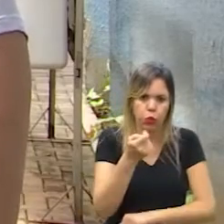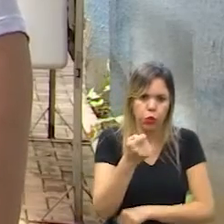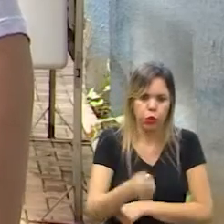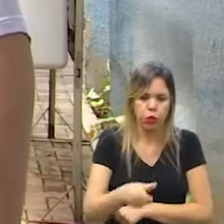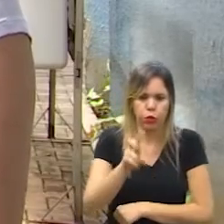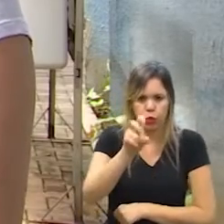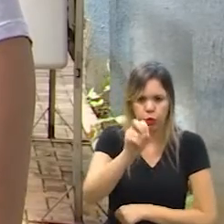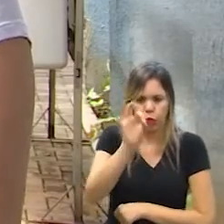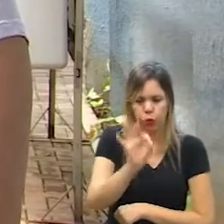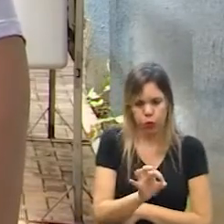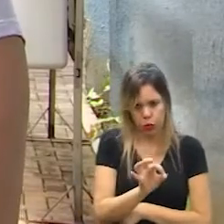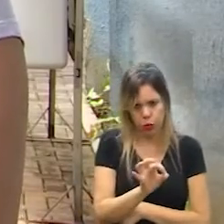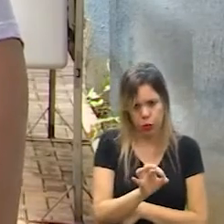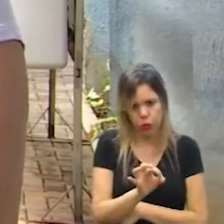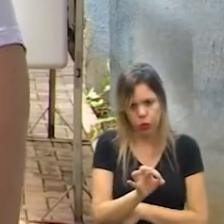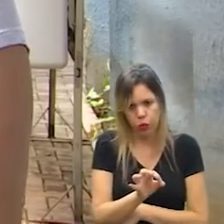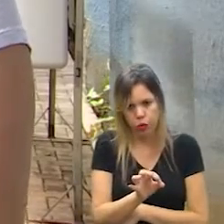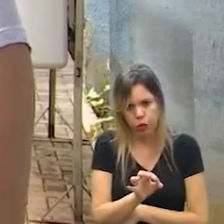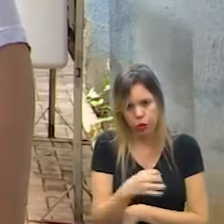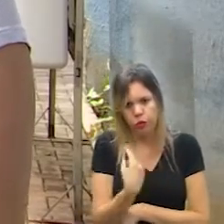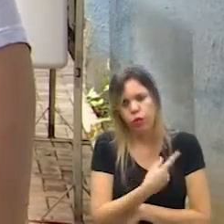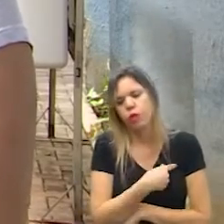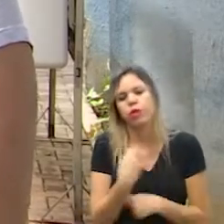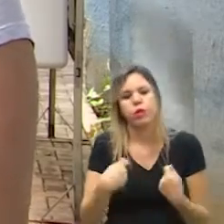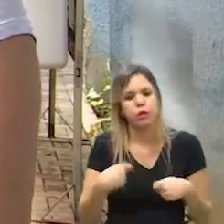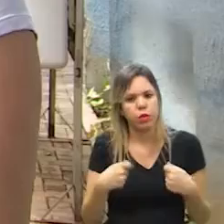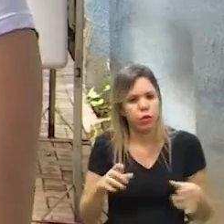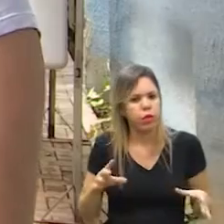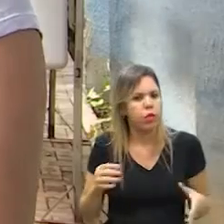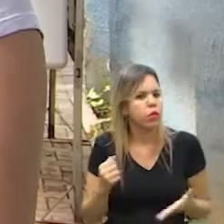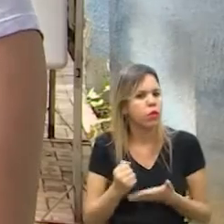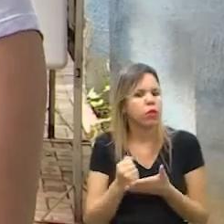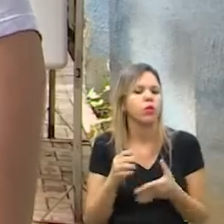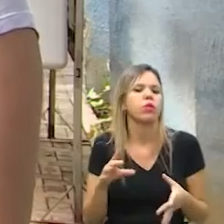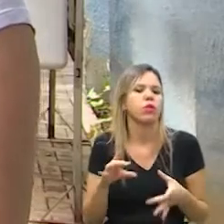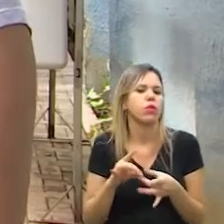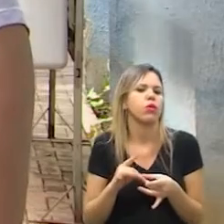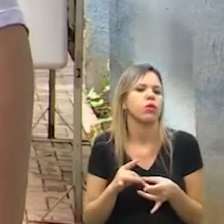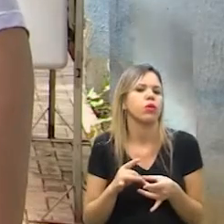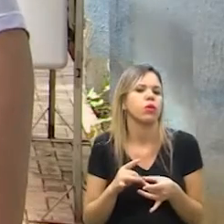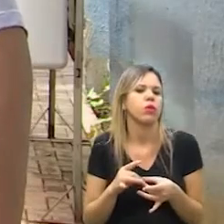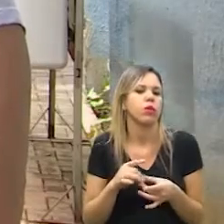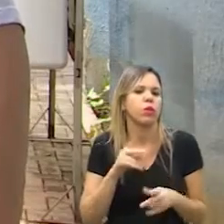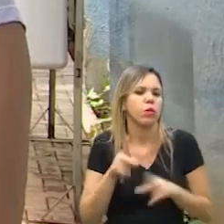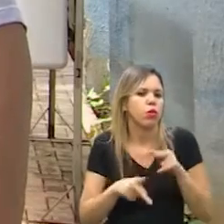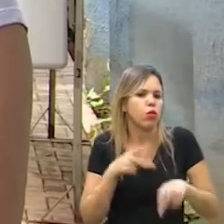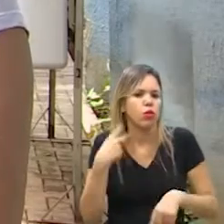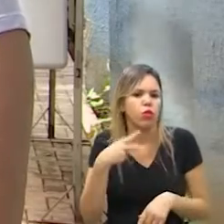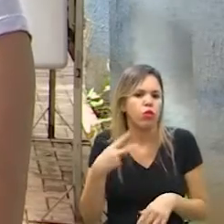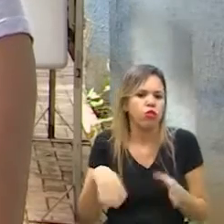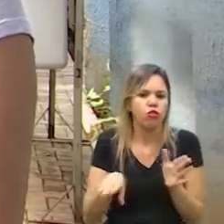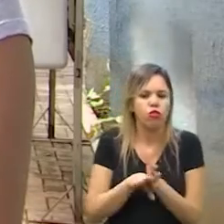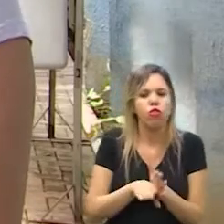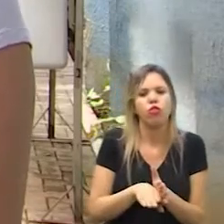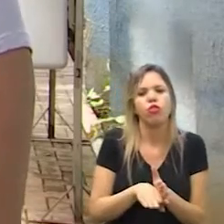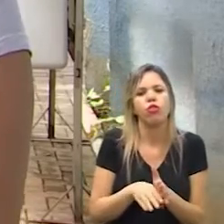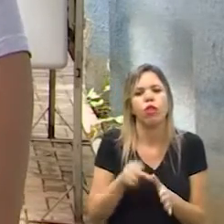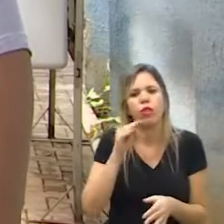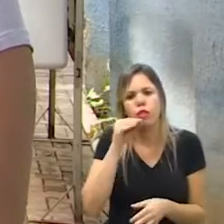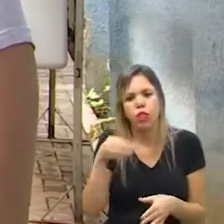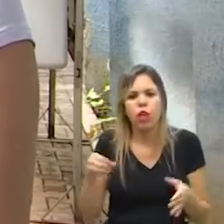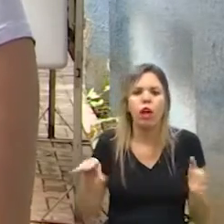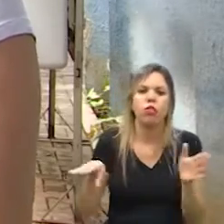gente teve uma renovação de quase 50%, a gente precisava ajudar esses